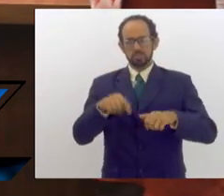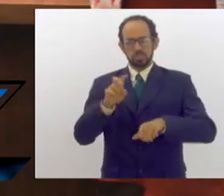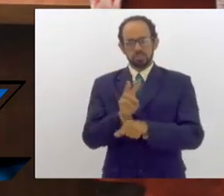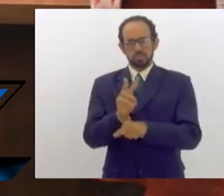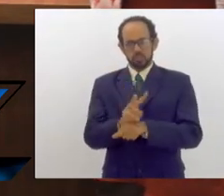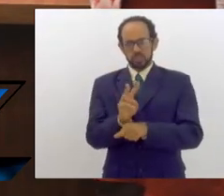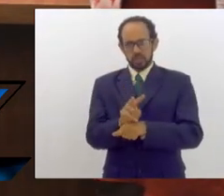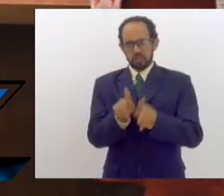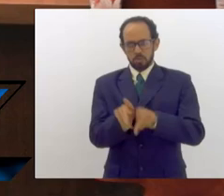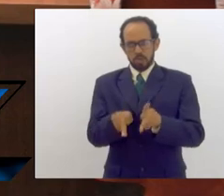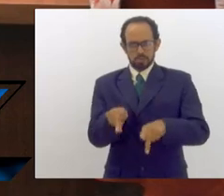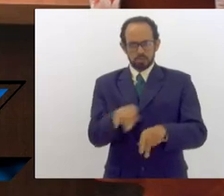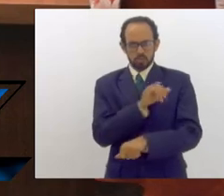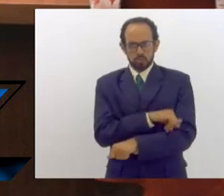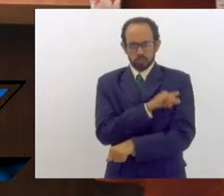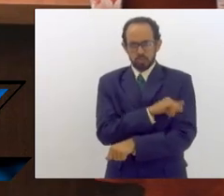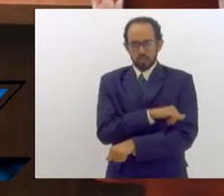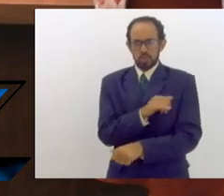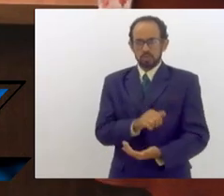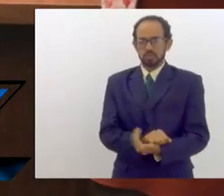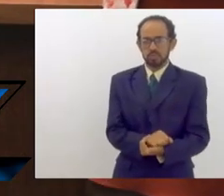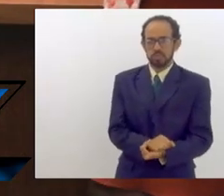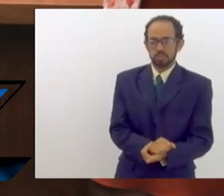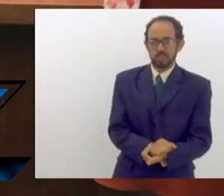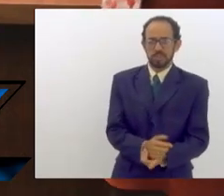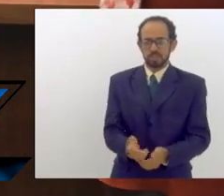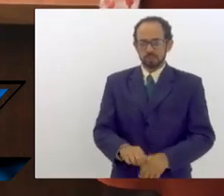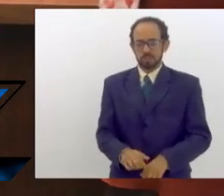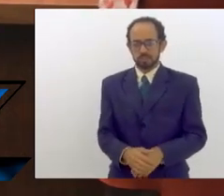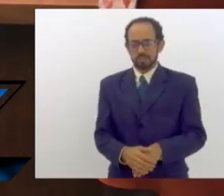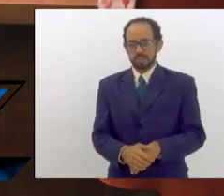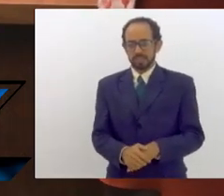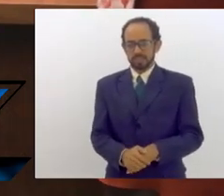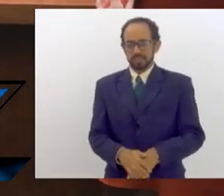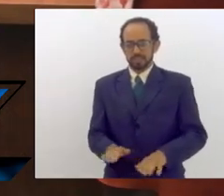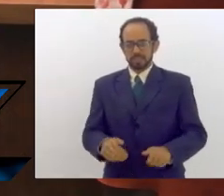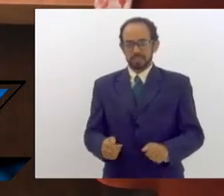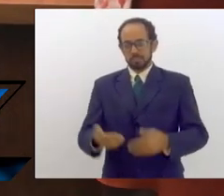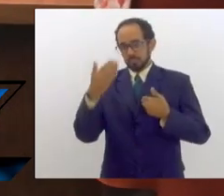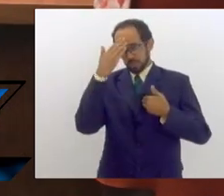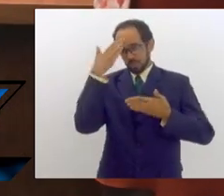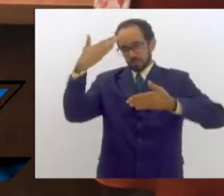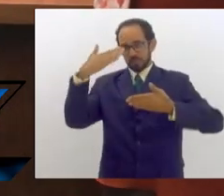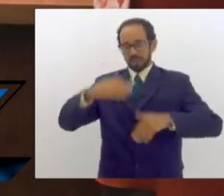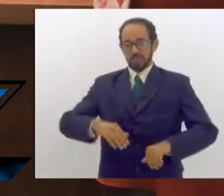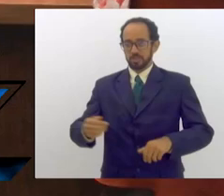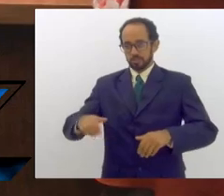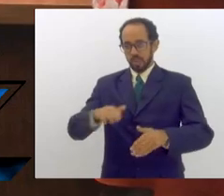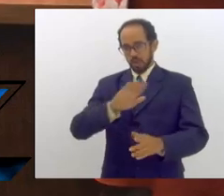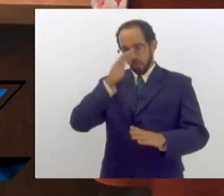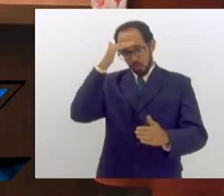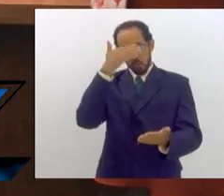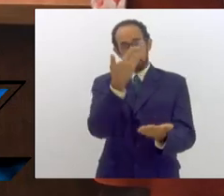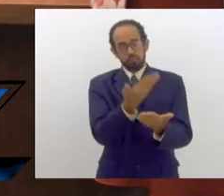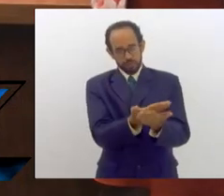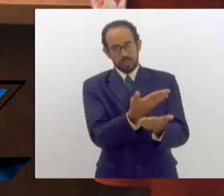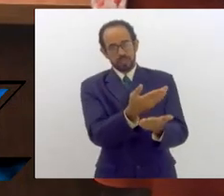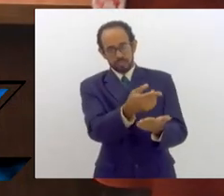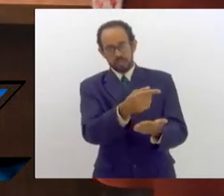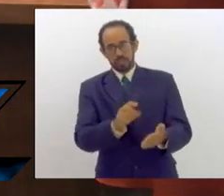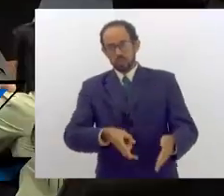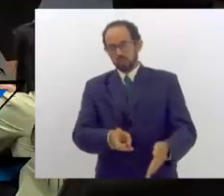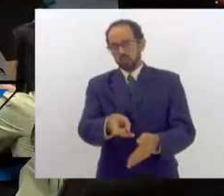o estado do Fluminense principalmente das cidades do Estado Fluminense Muito obrigado pela confiança e seguimos na